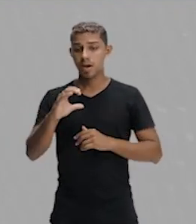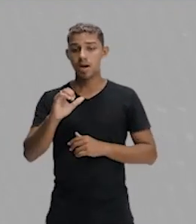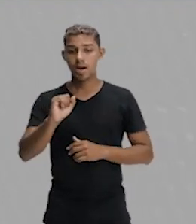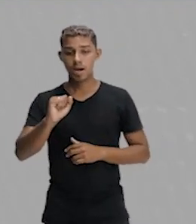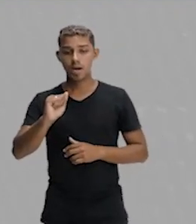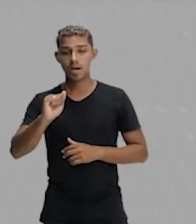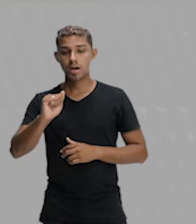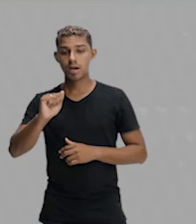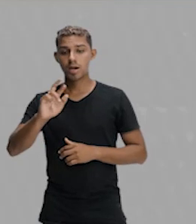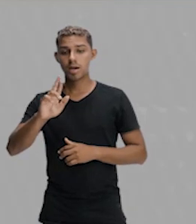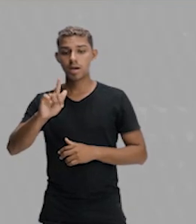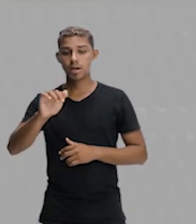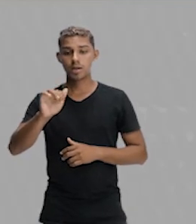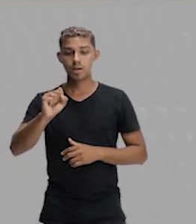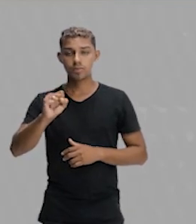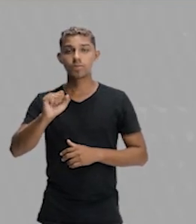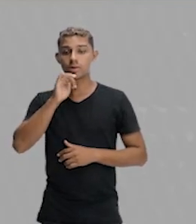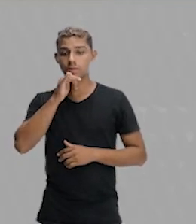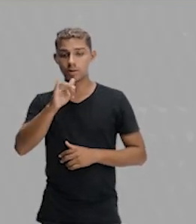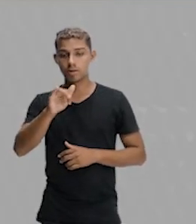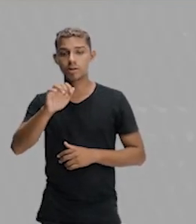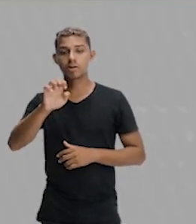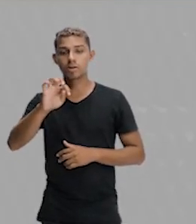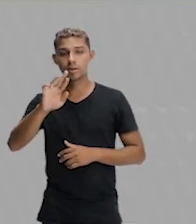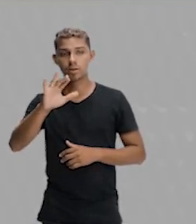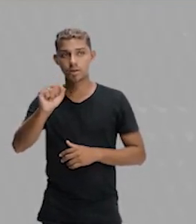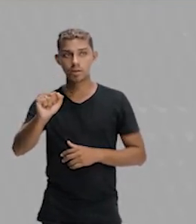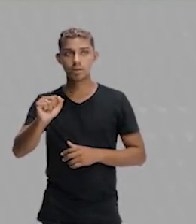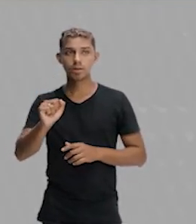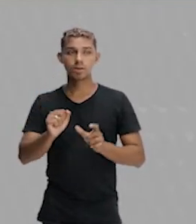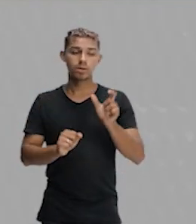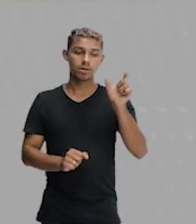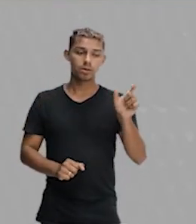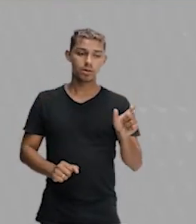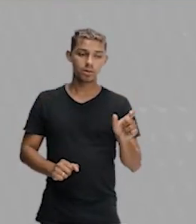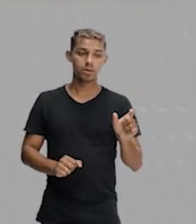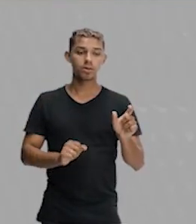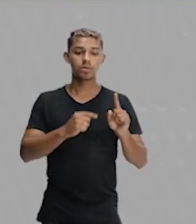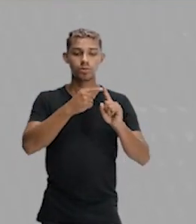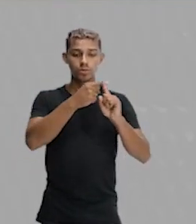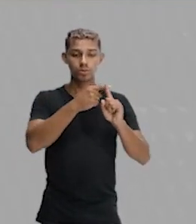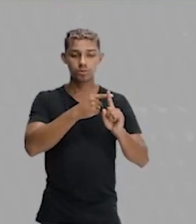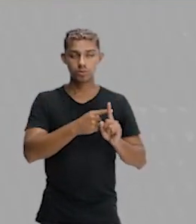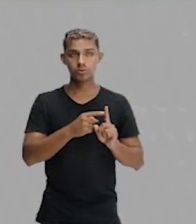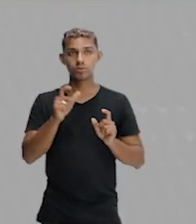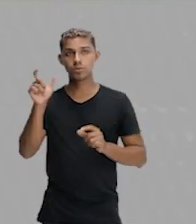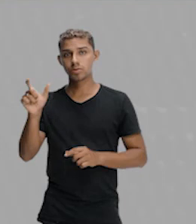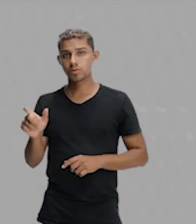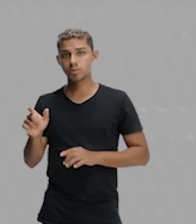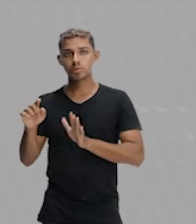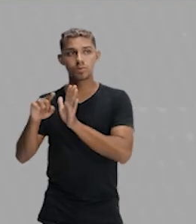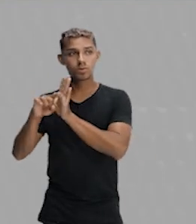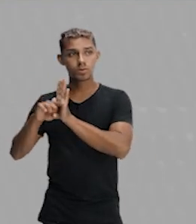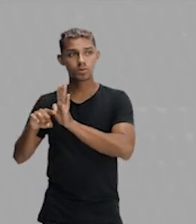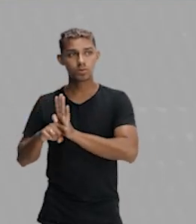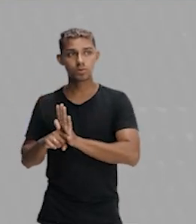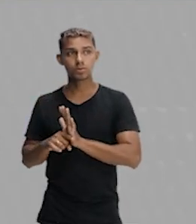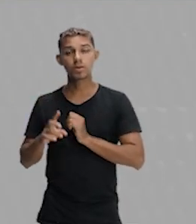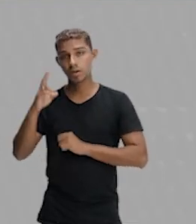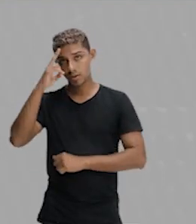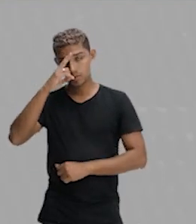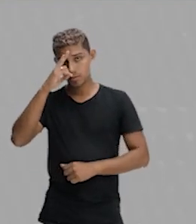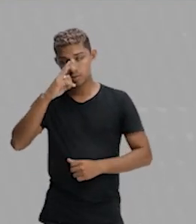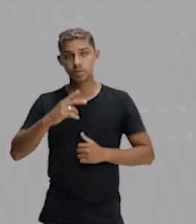elétricas, porém, de um lado positivo e do outro lado negativo. Lembrando que da